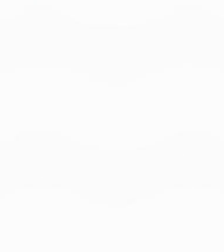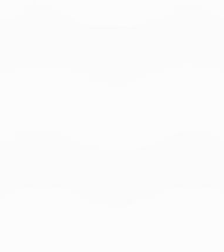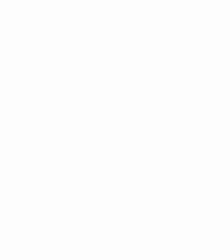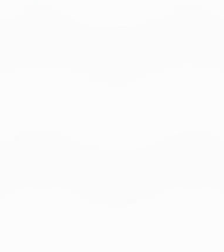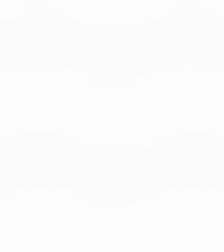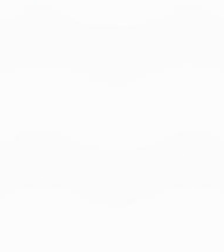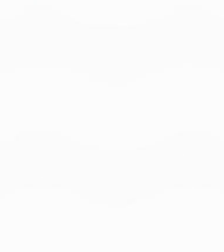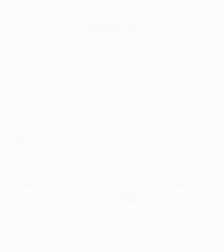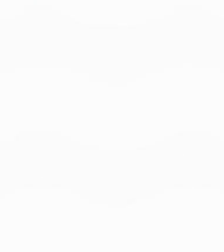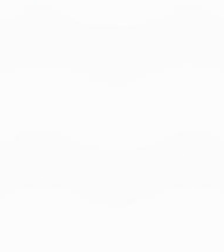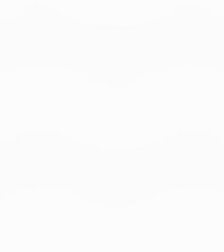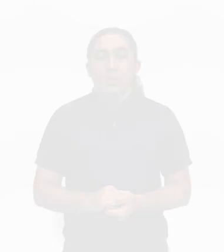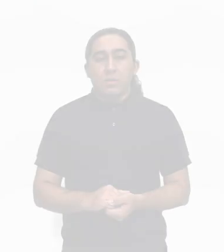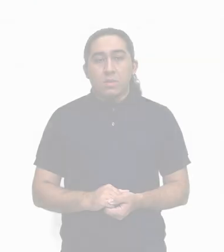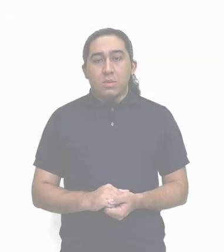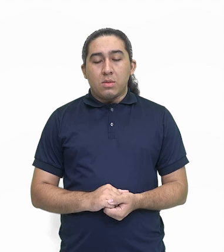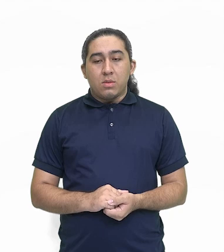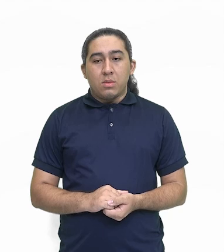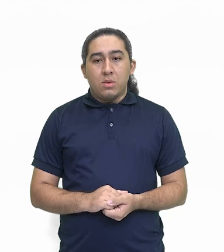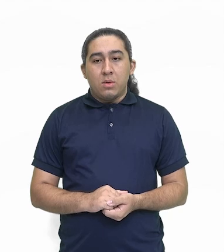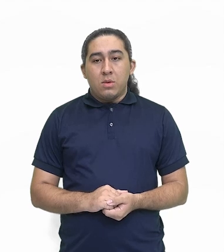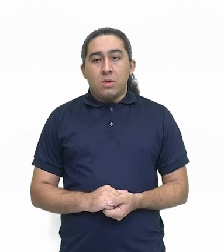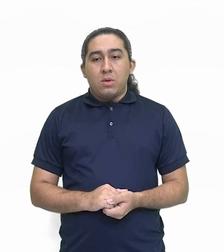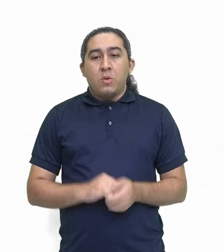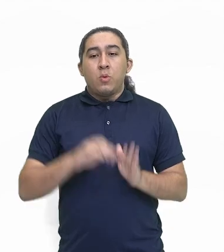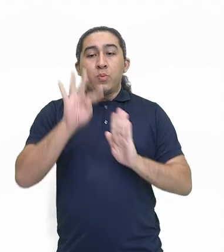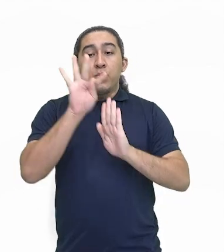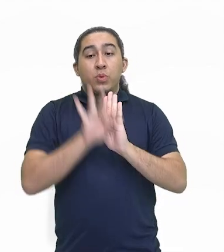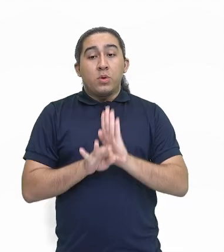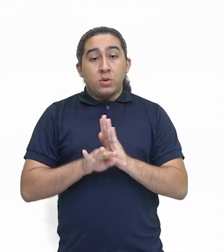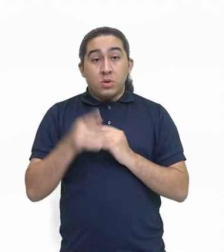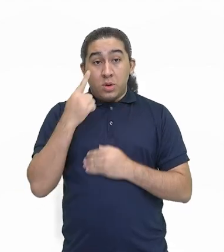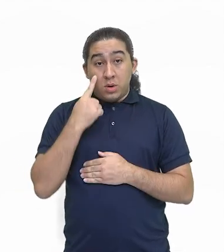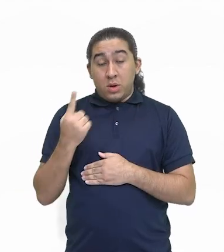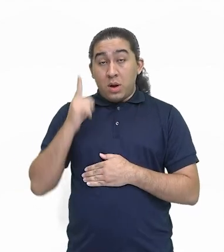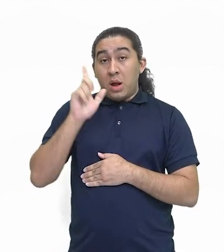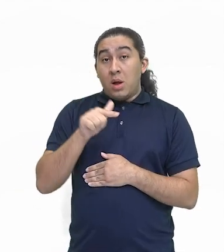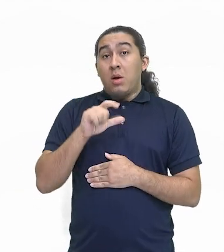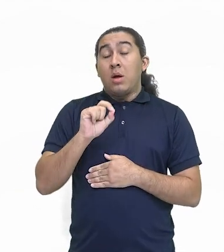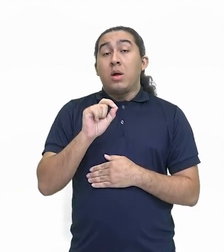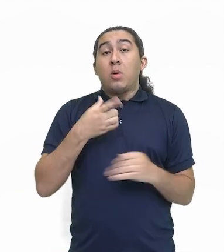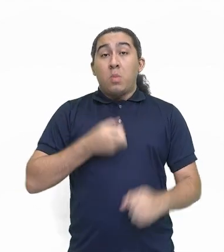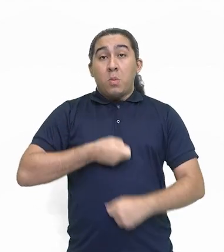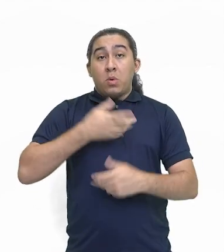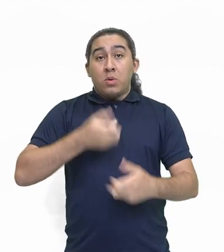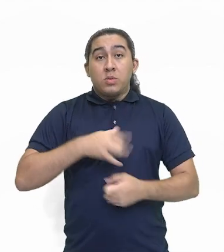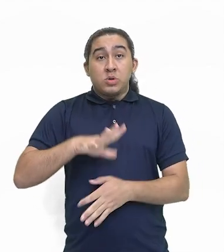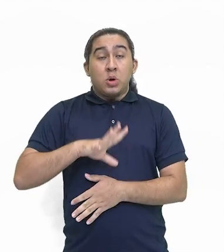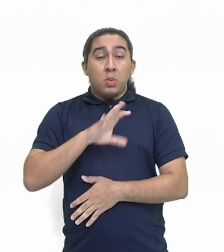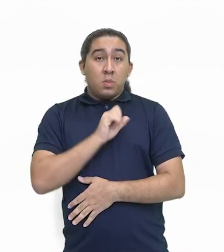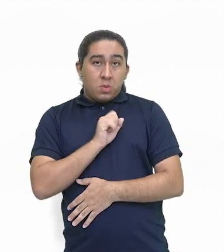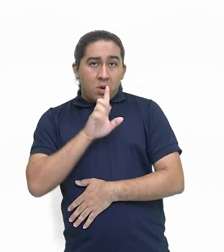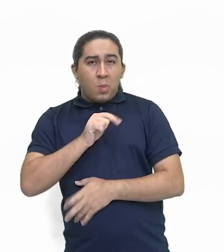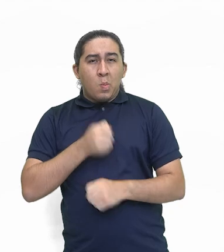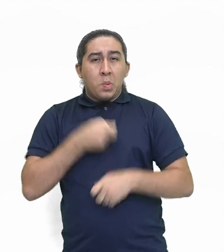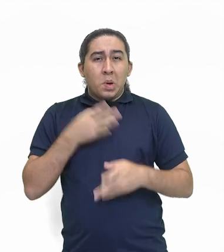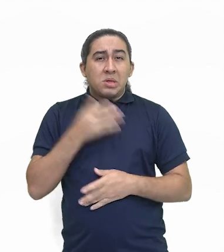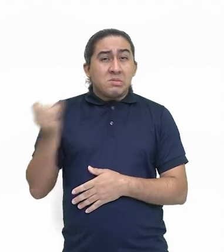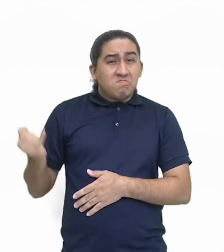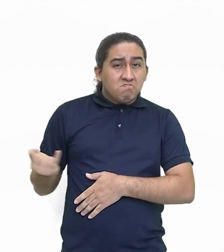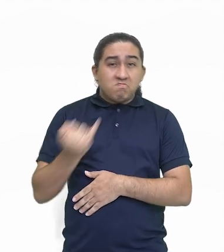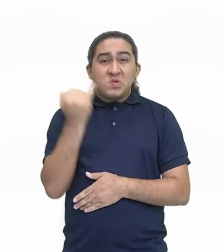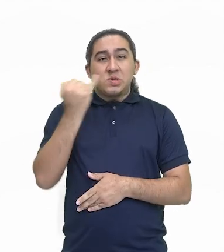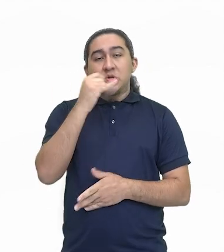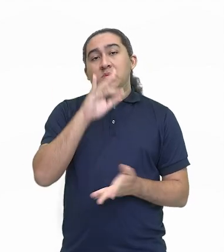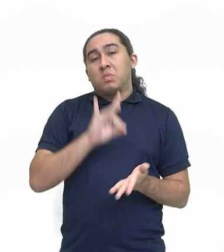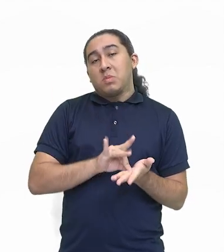uma cantiga de amor, escrita pelo poeta mais importante do trovadorismo